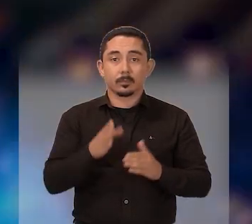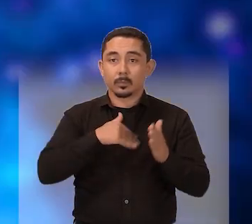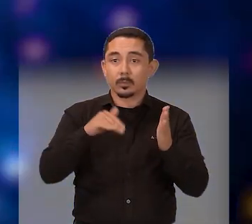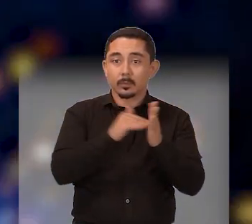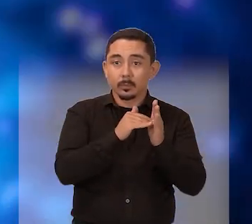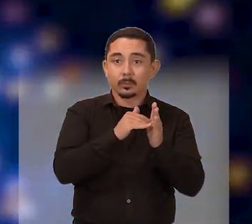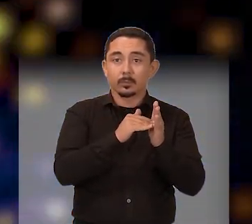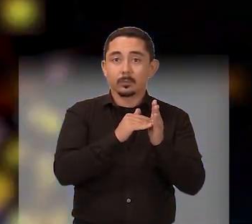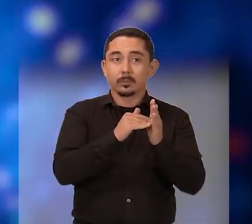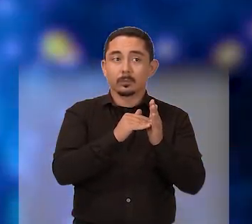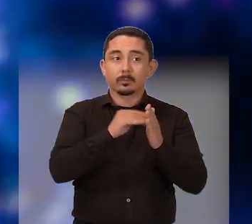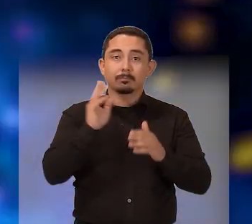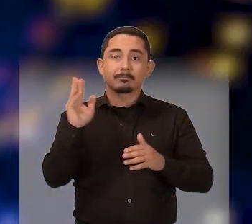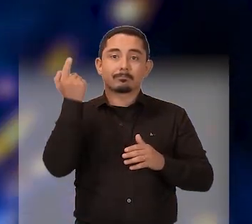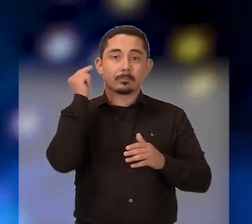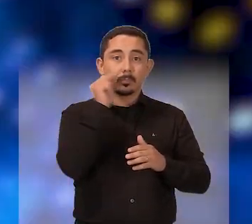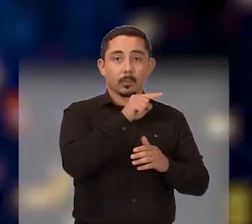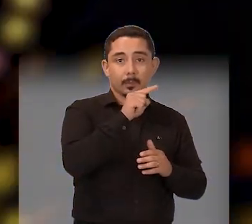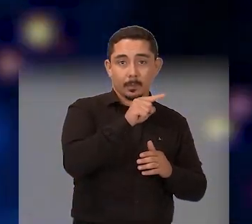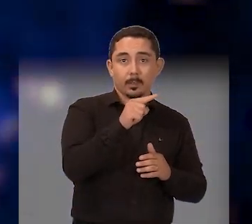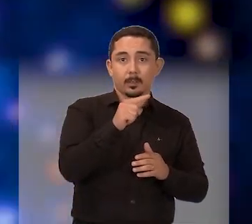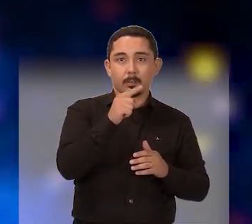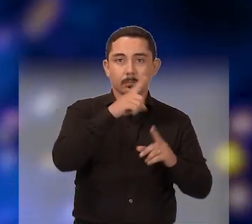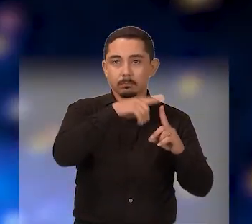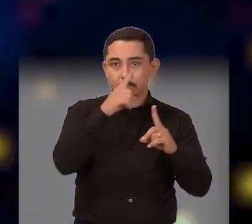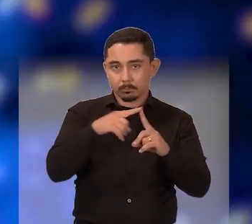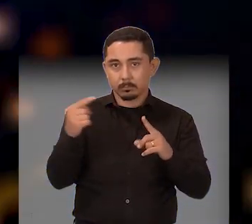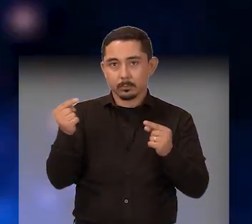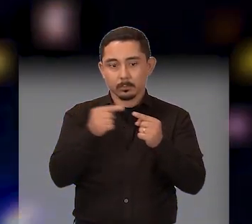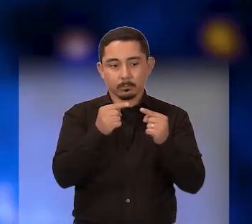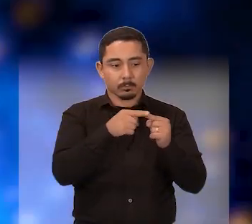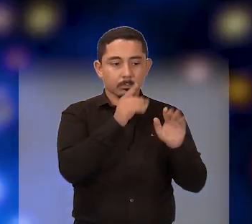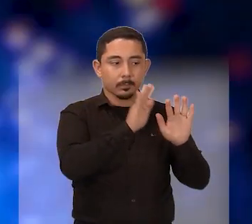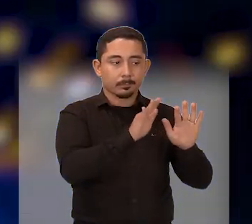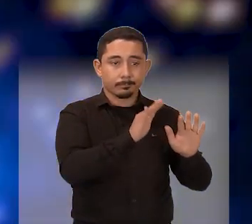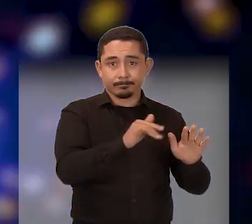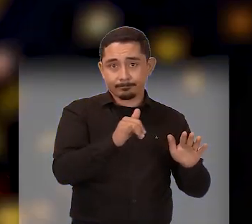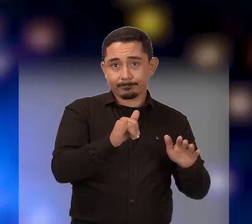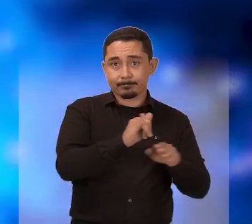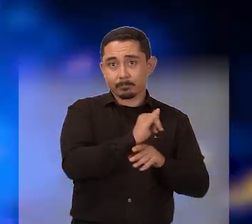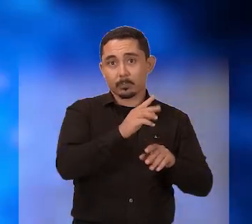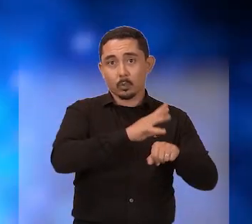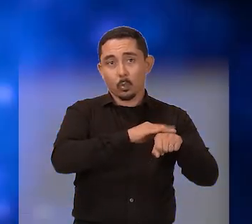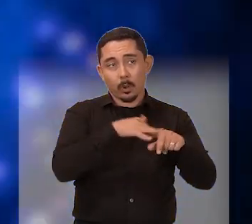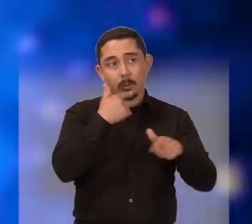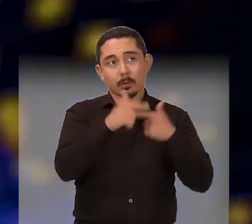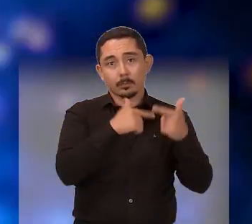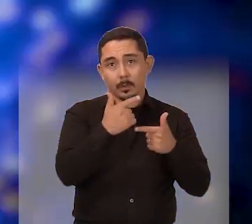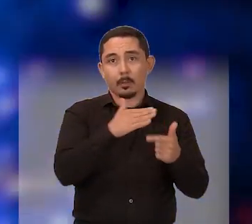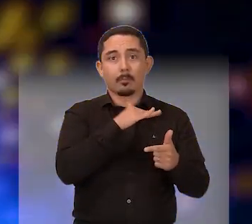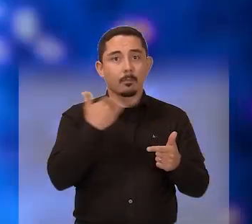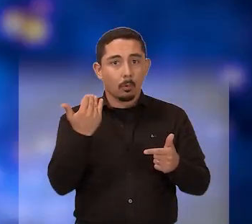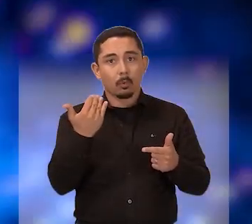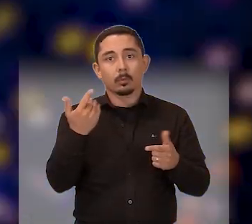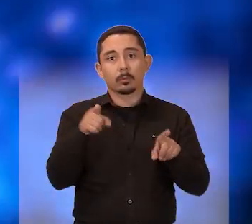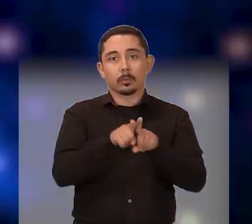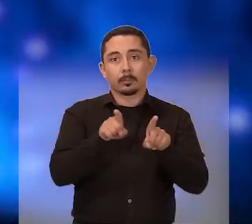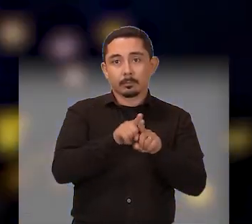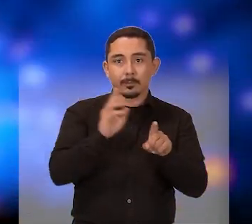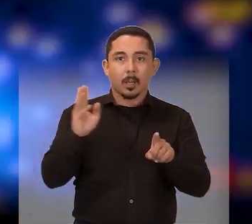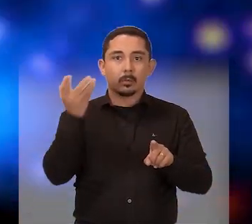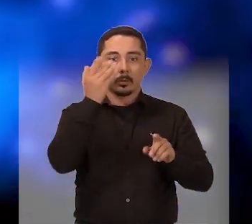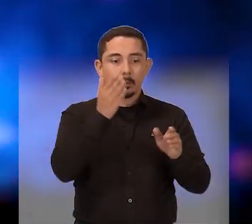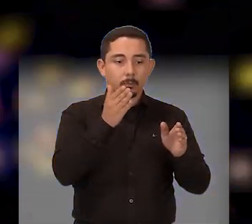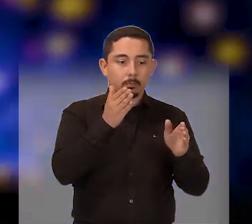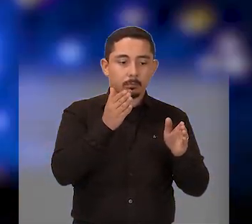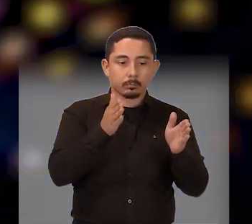418.684. No total, os casos de acidentes típicos, incapacitante permanente, doenças do trabalho, óbitos